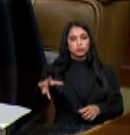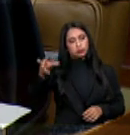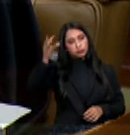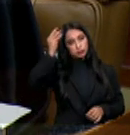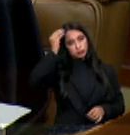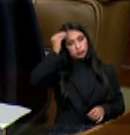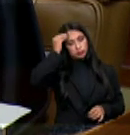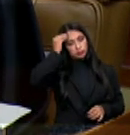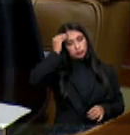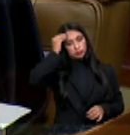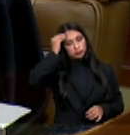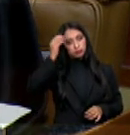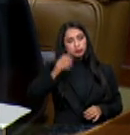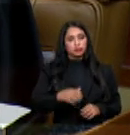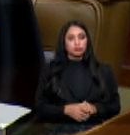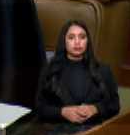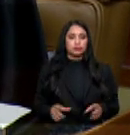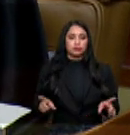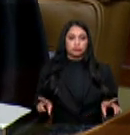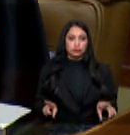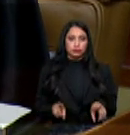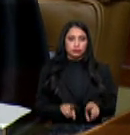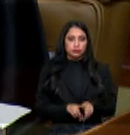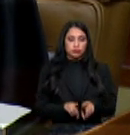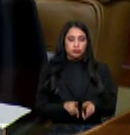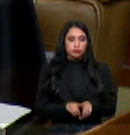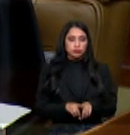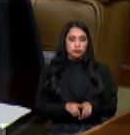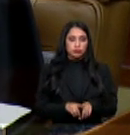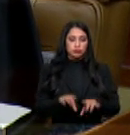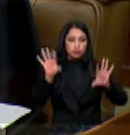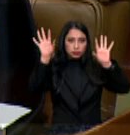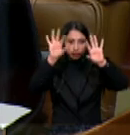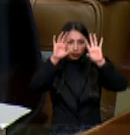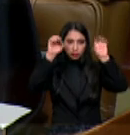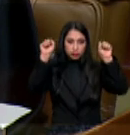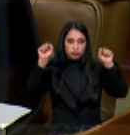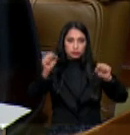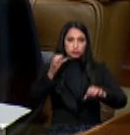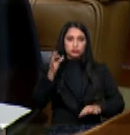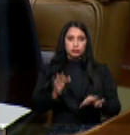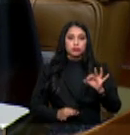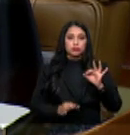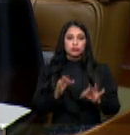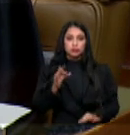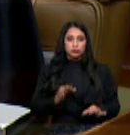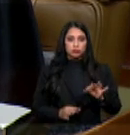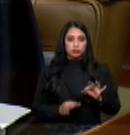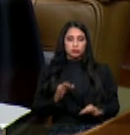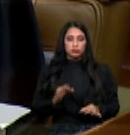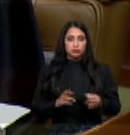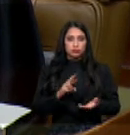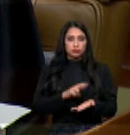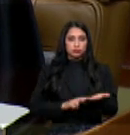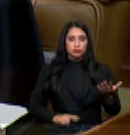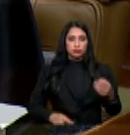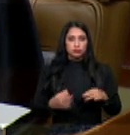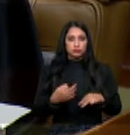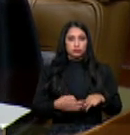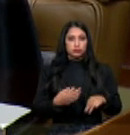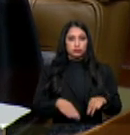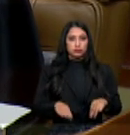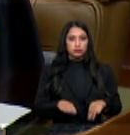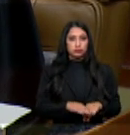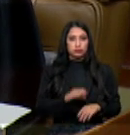que se tem, inclusive do que este tribunal julgou, este tribunal pleno, na relatoria do eminente